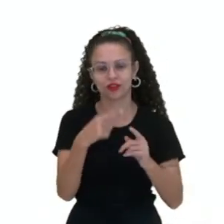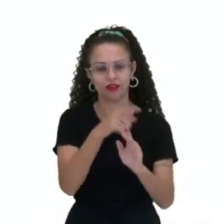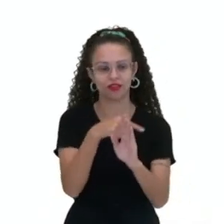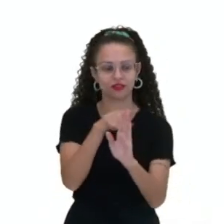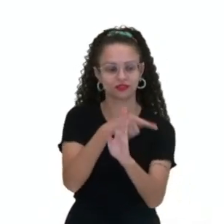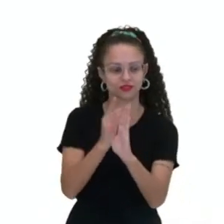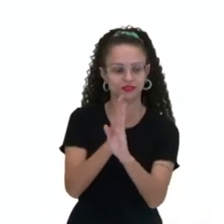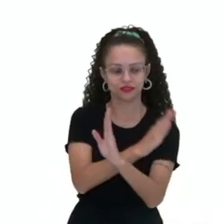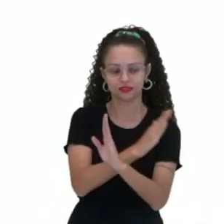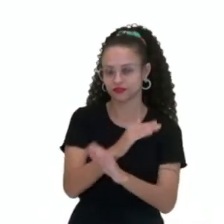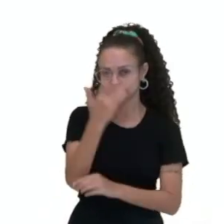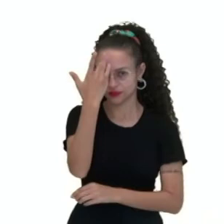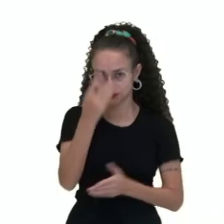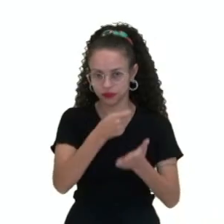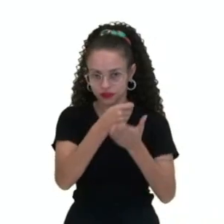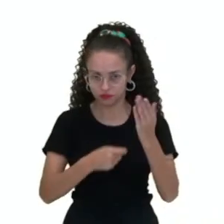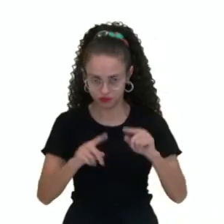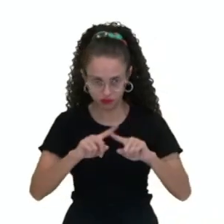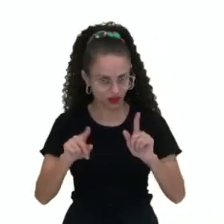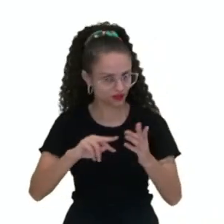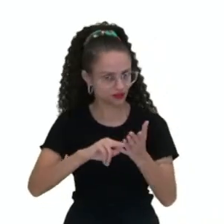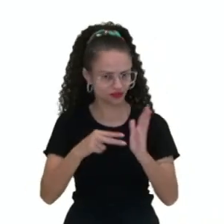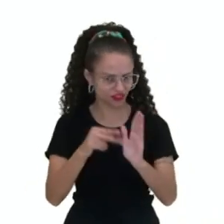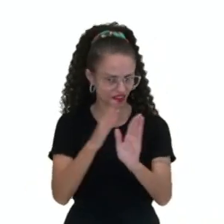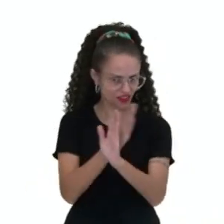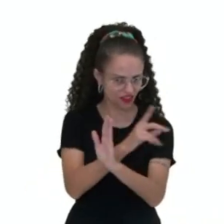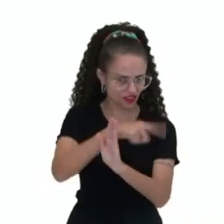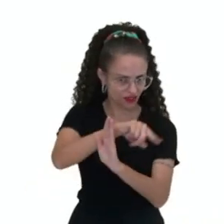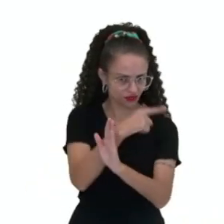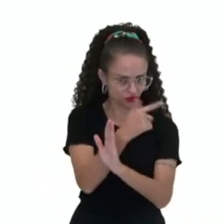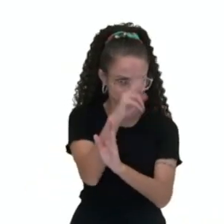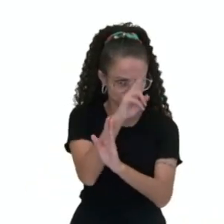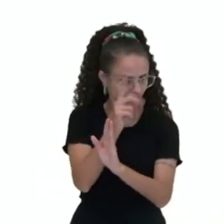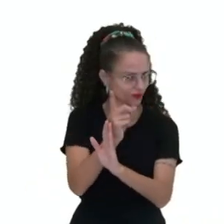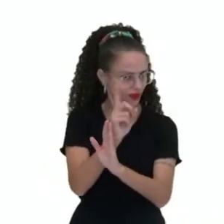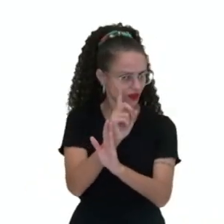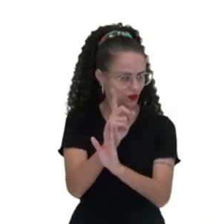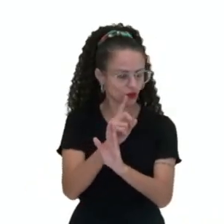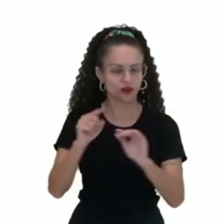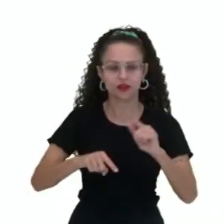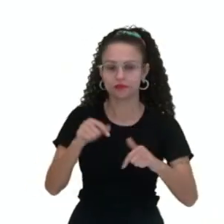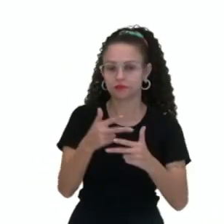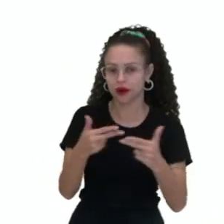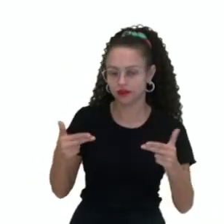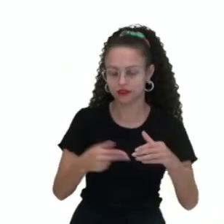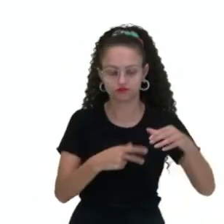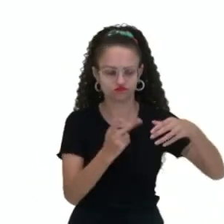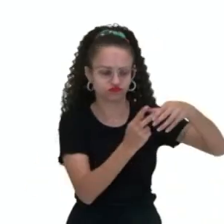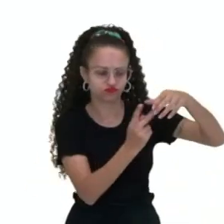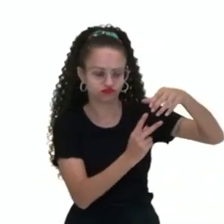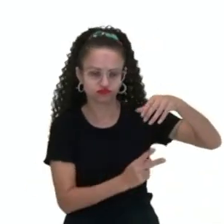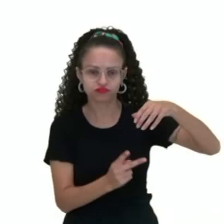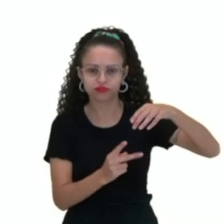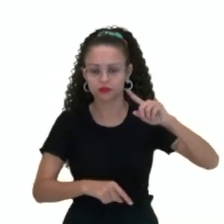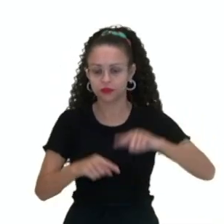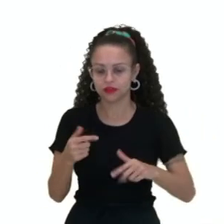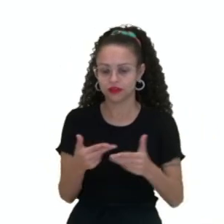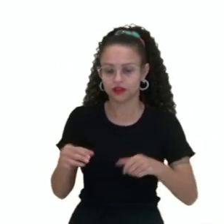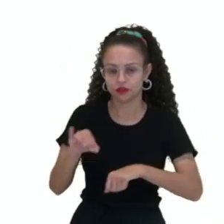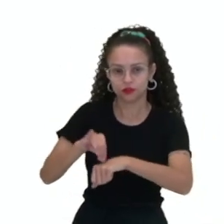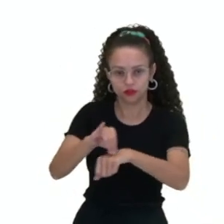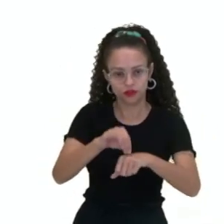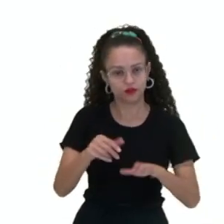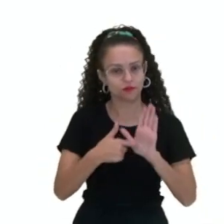Mas isso não significa que não tiveram história. Afinal, as ferramentas de pedras, as pinturas rupestres, mostram a vida e história